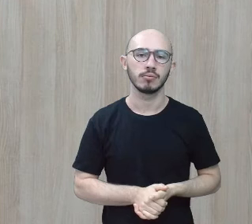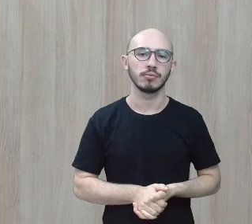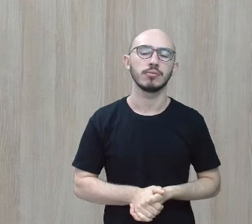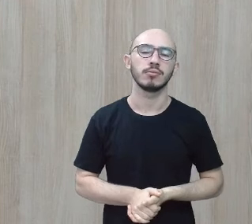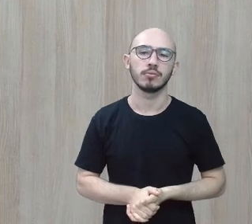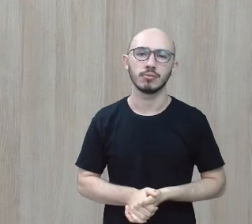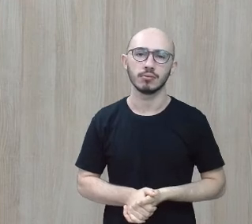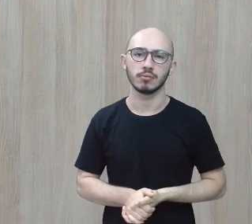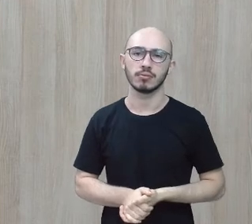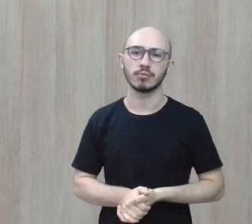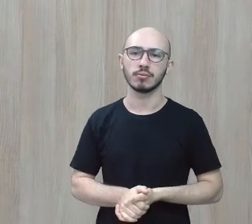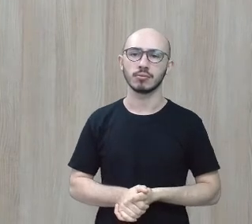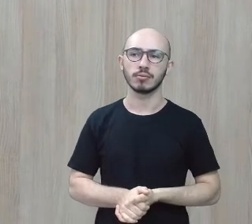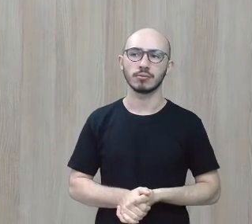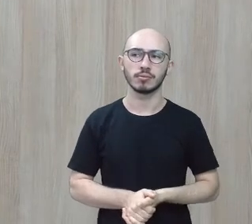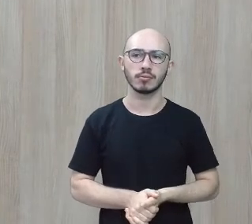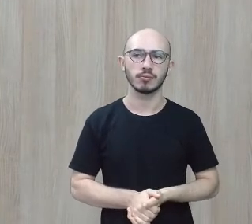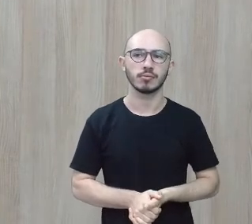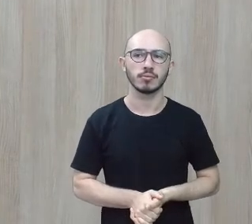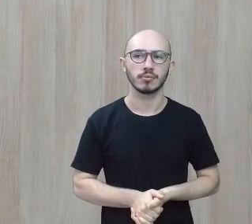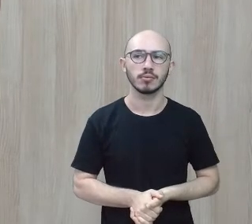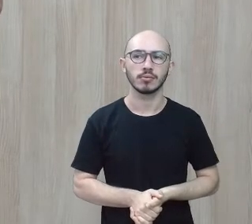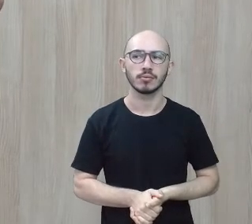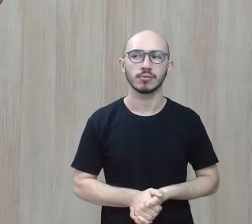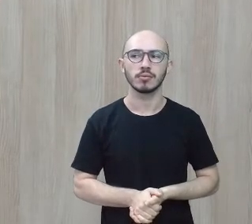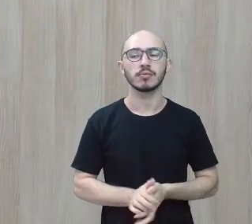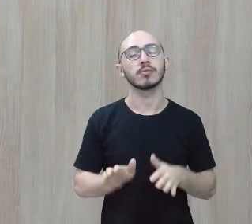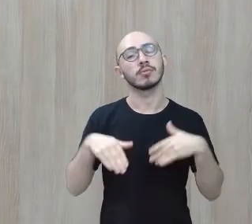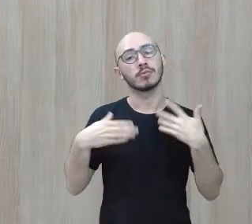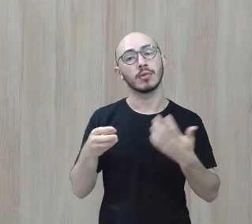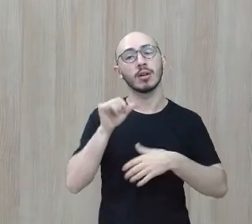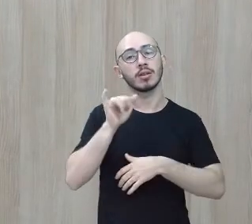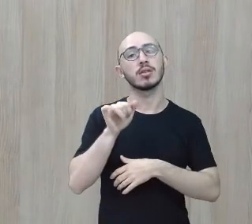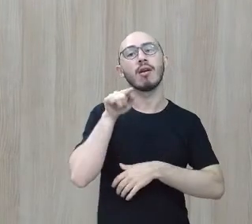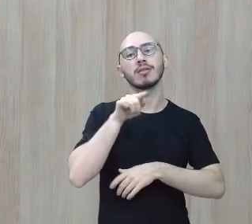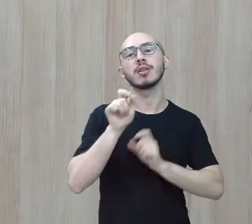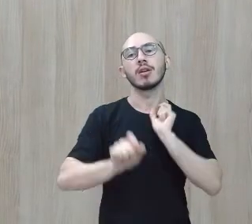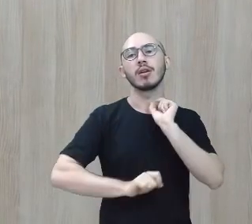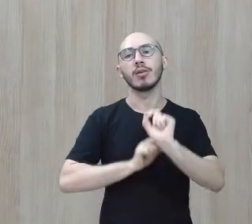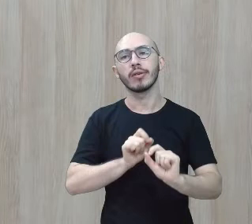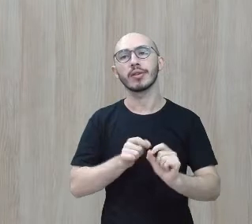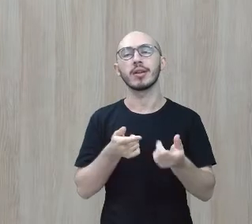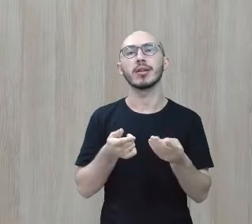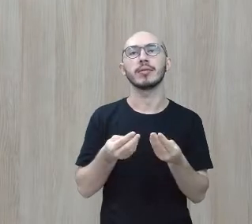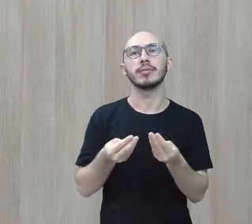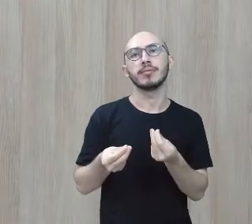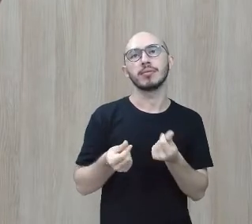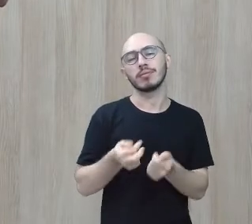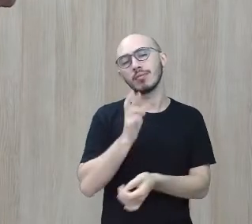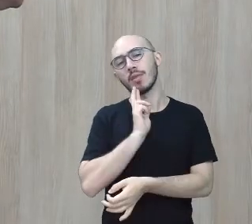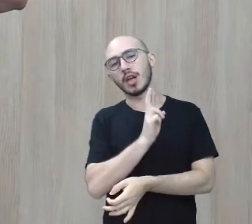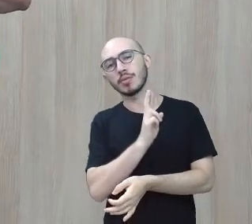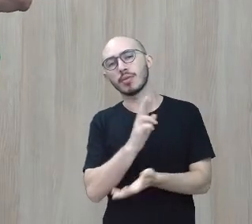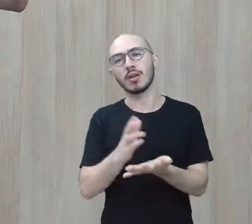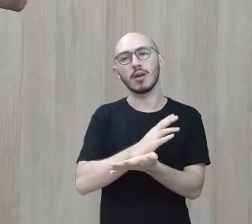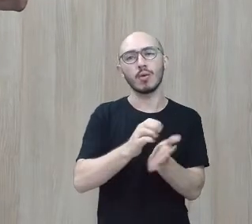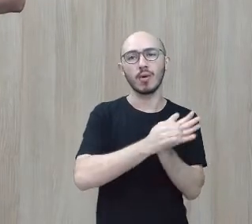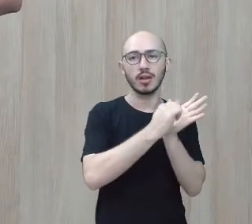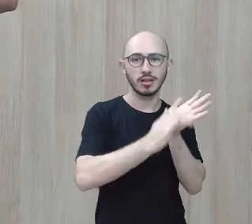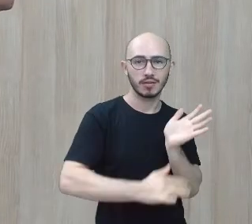autobiografia na primeira pessoa, caso você vai responder algum exercício,